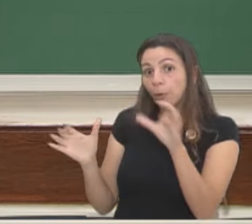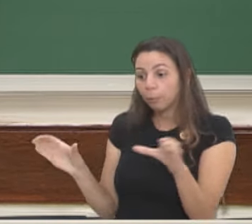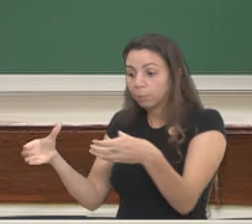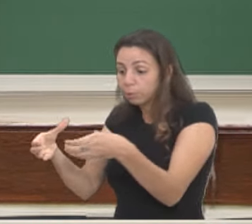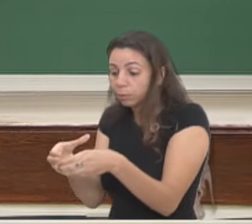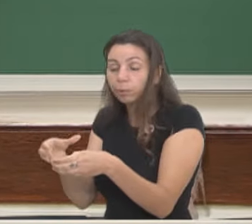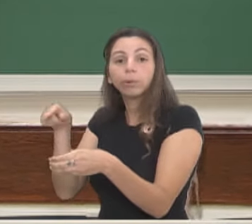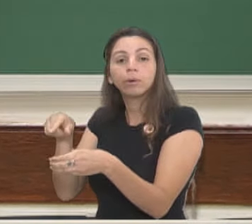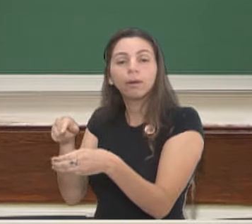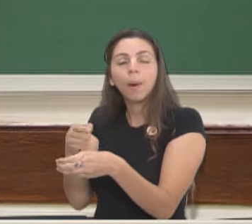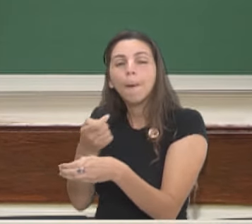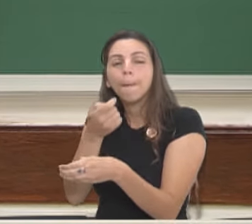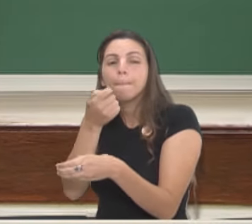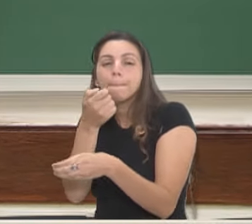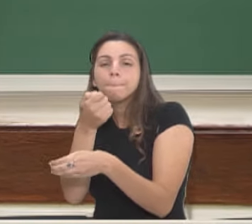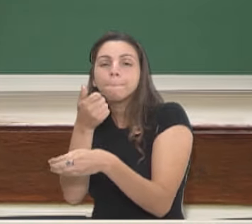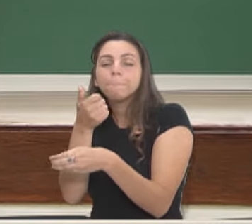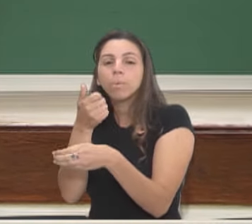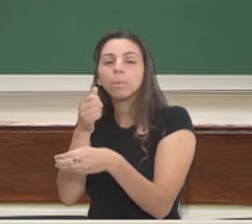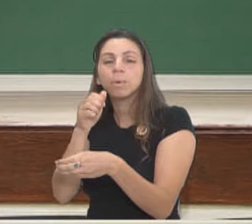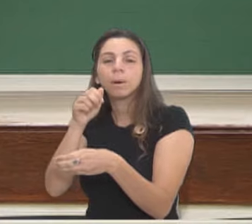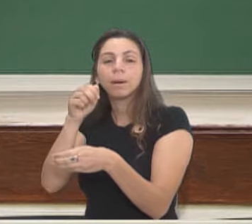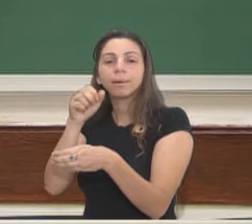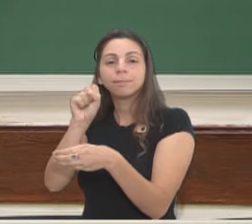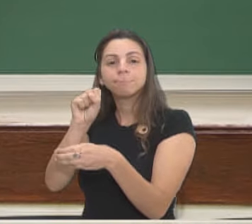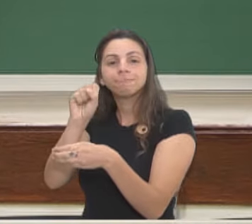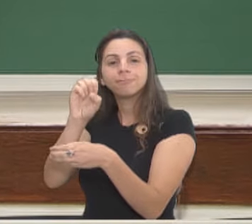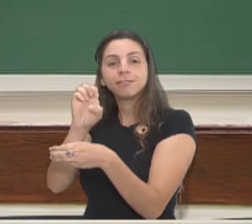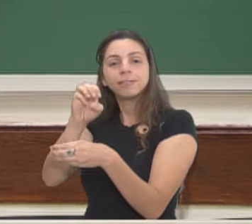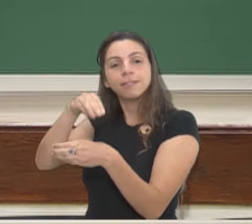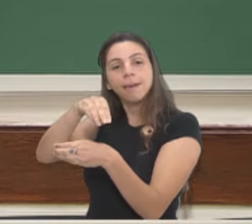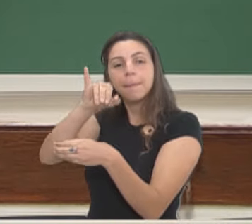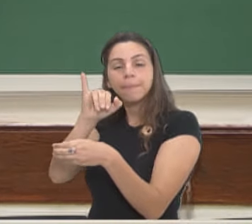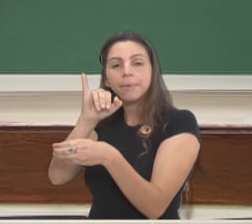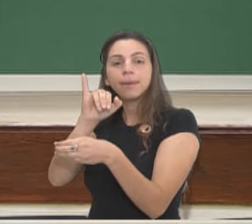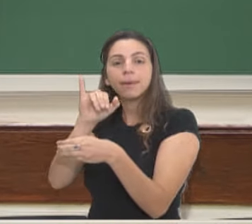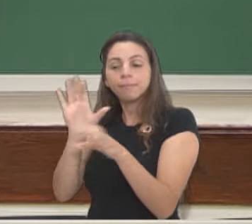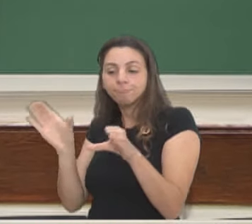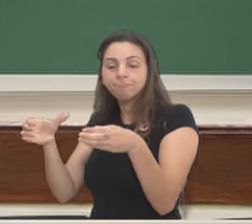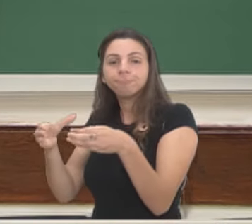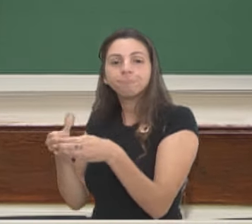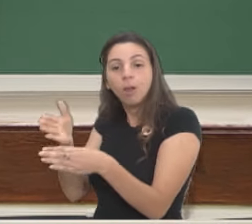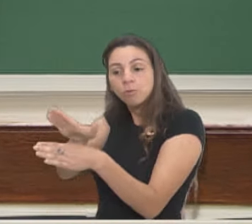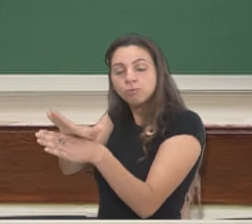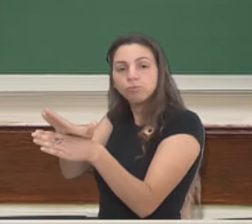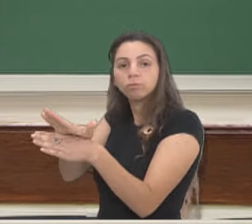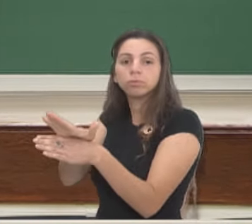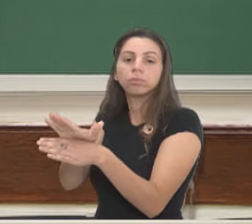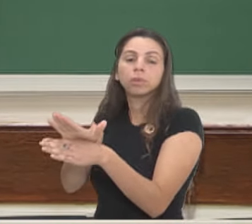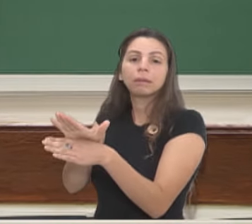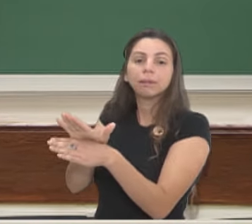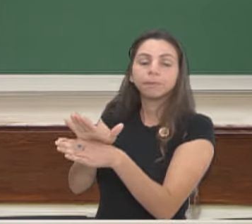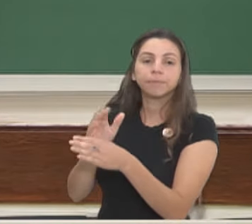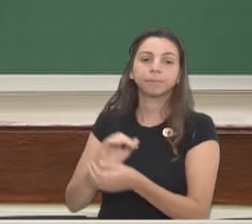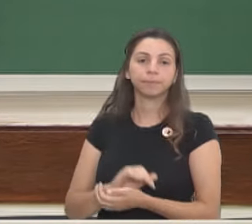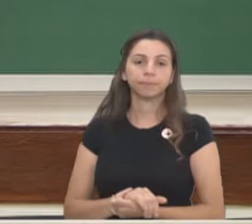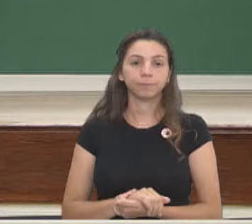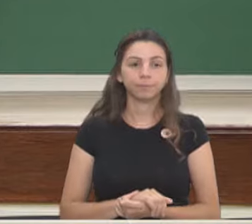semi-cooperativos, ou seja, eles são um pouco esportivos, né? Tem vencedores, mas não são tão cooperativos